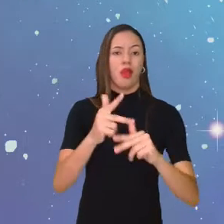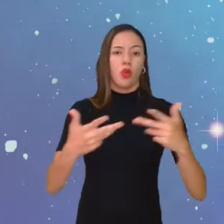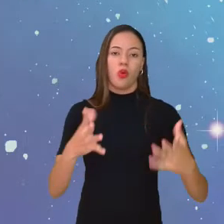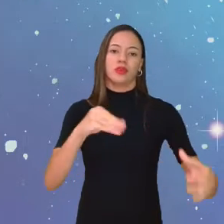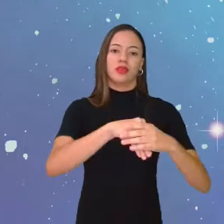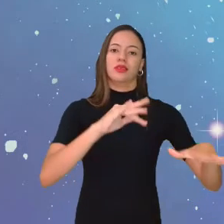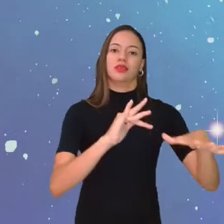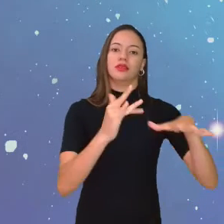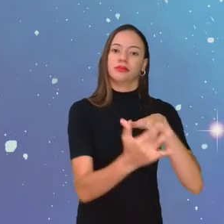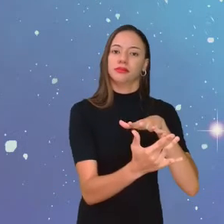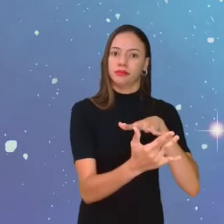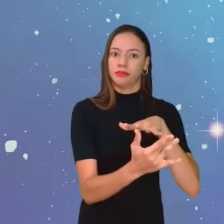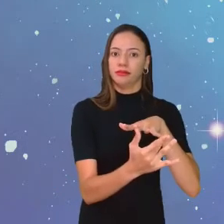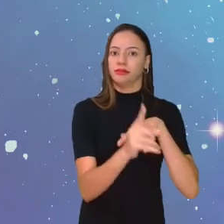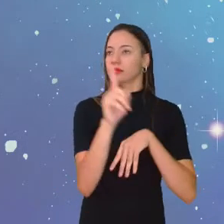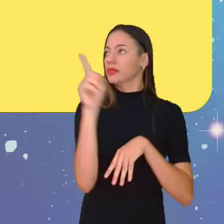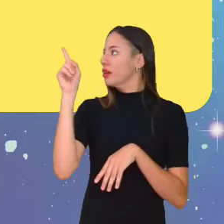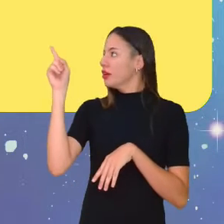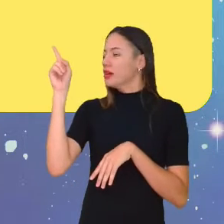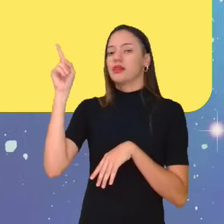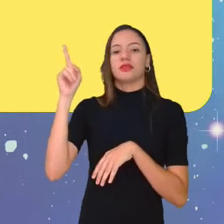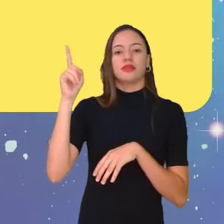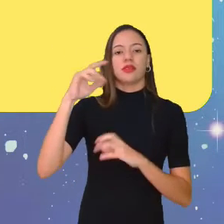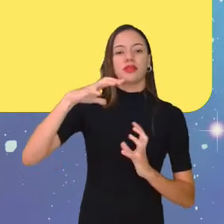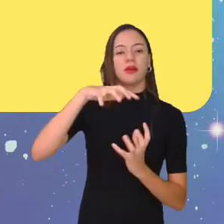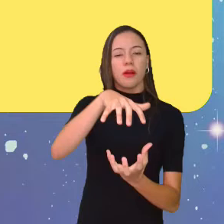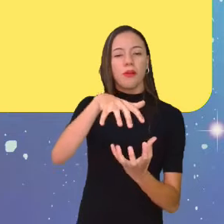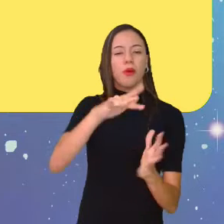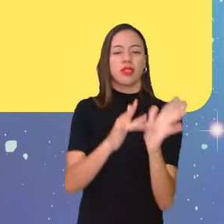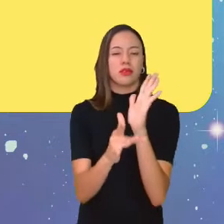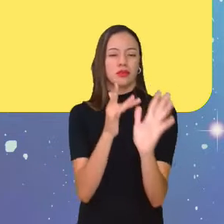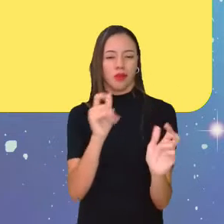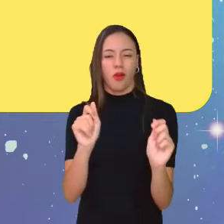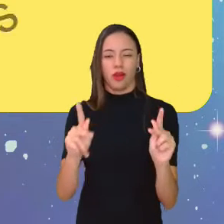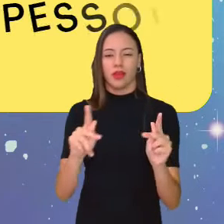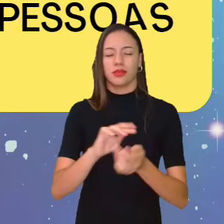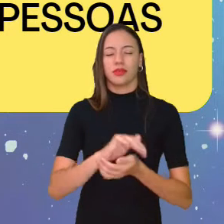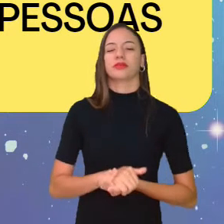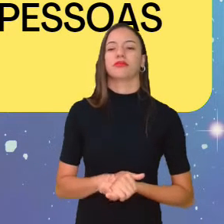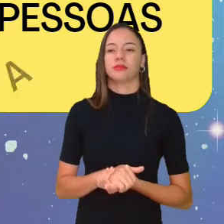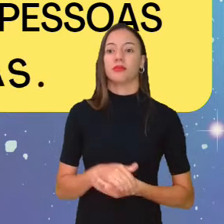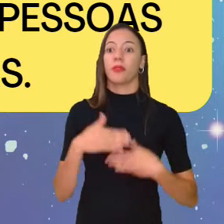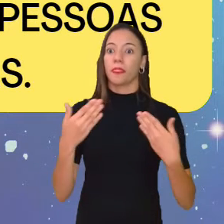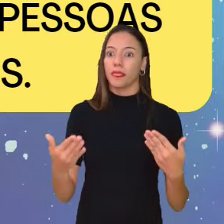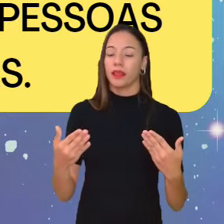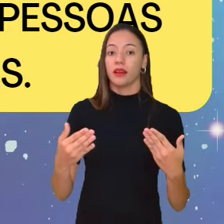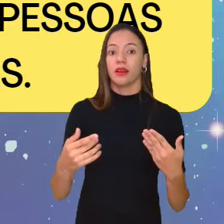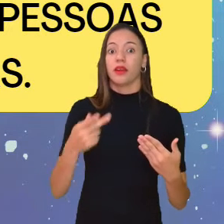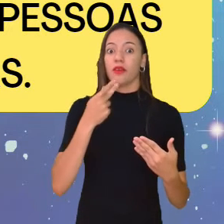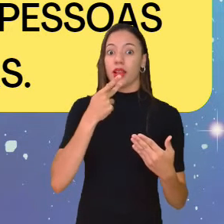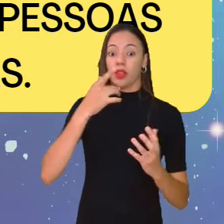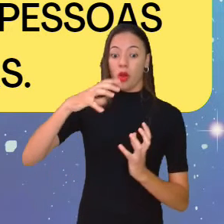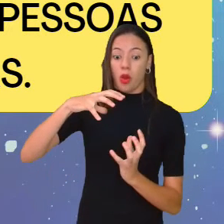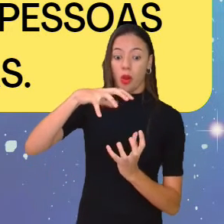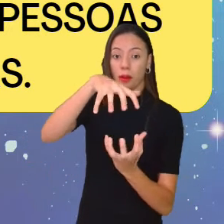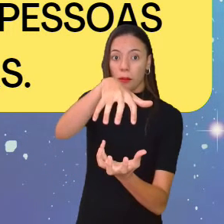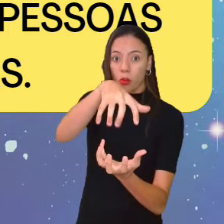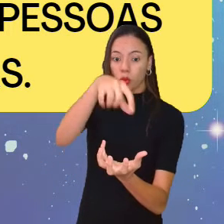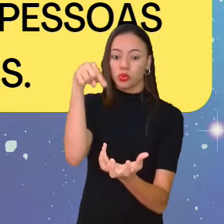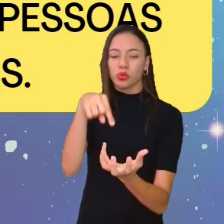redes sociais, nesse mundo digital aí, certo? Então, no mundo, quando eu digo no mundo, eu estou falando no